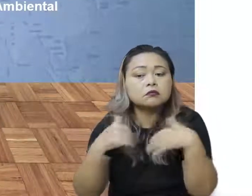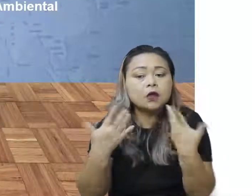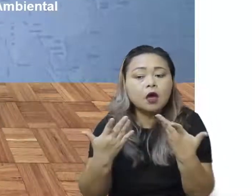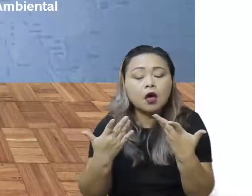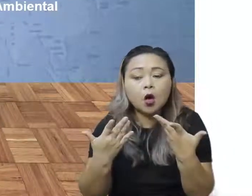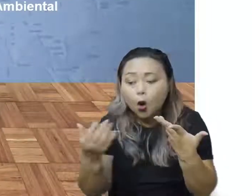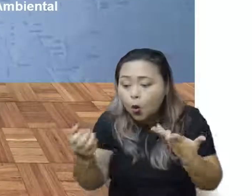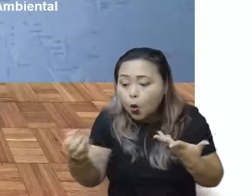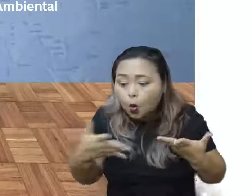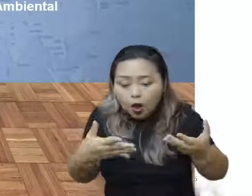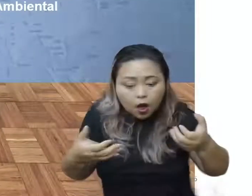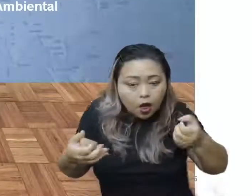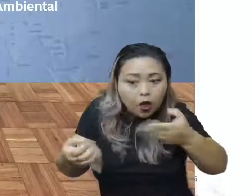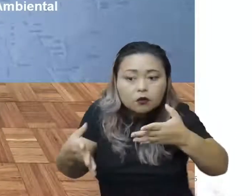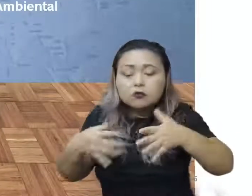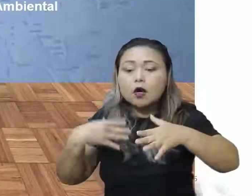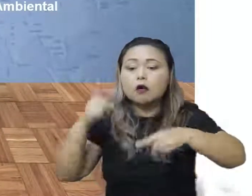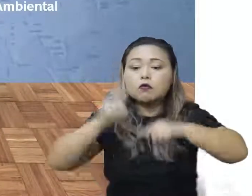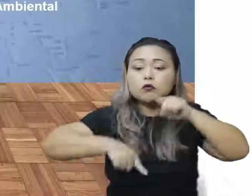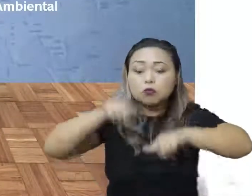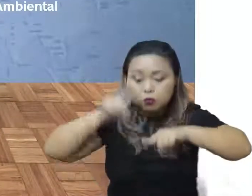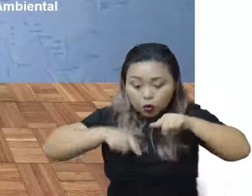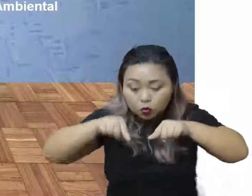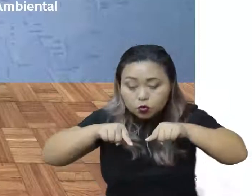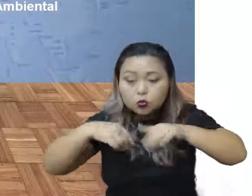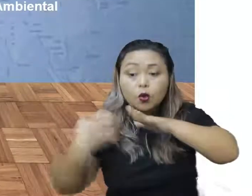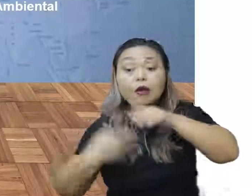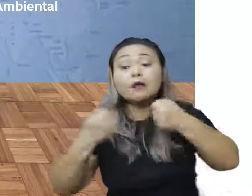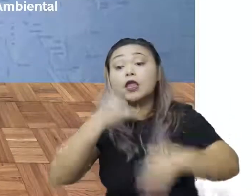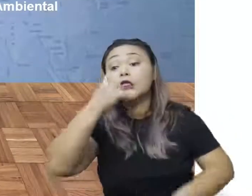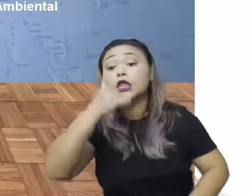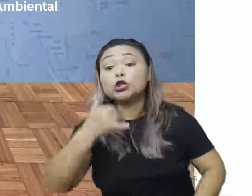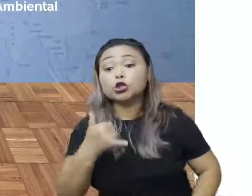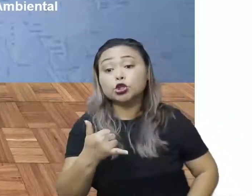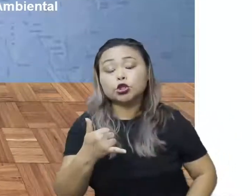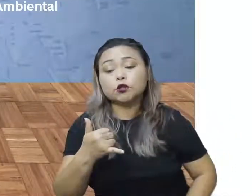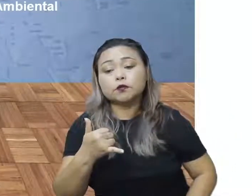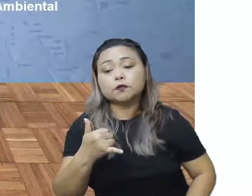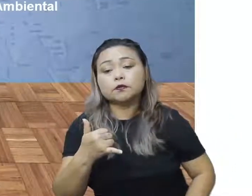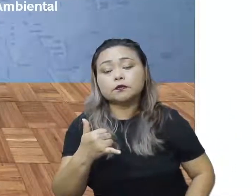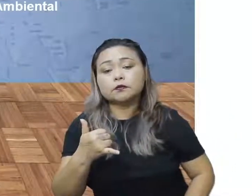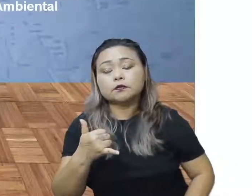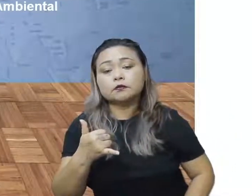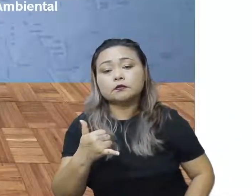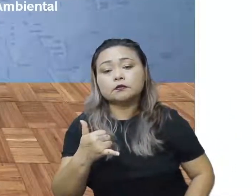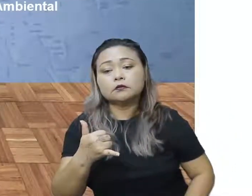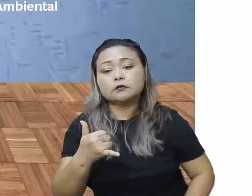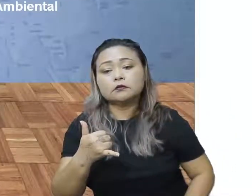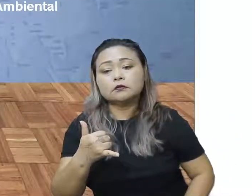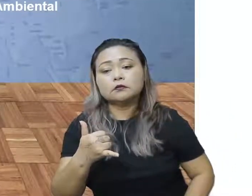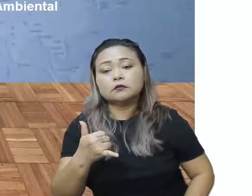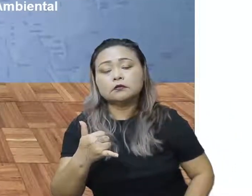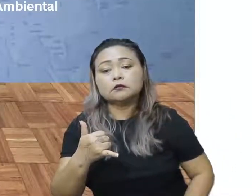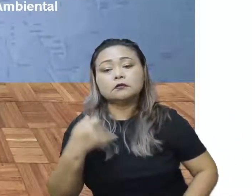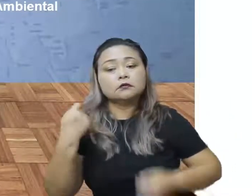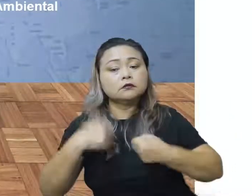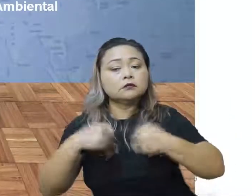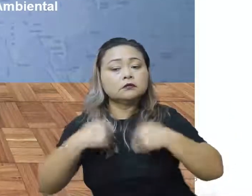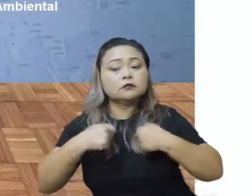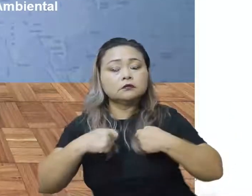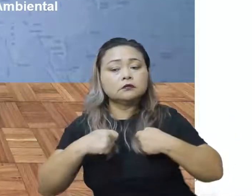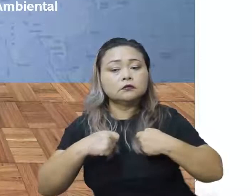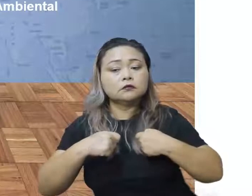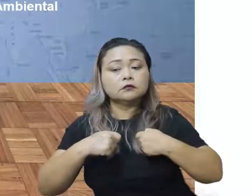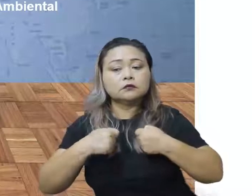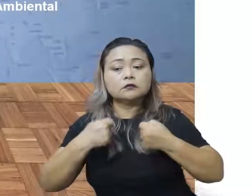Esses novos produtos industrializados, eles precisam de energia. eles precisam de